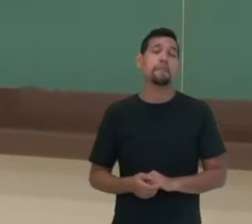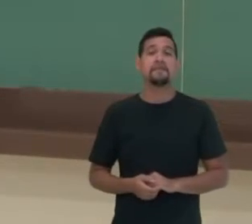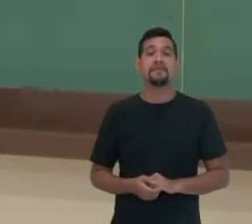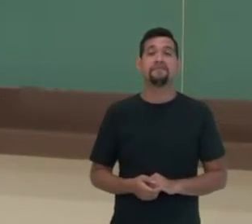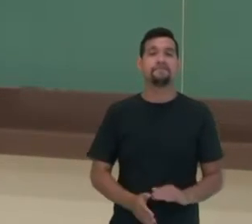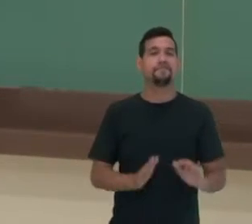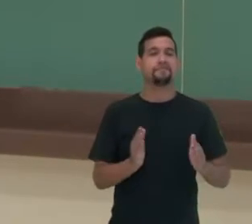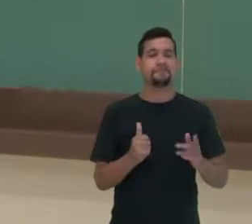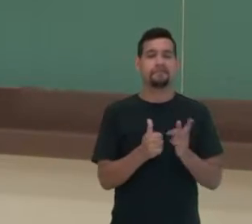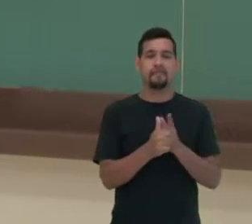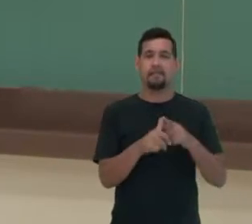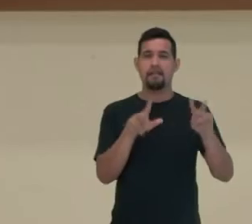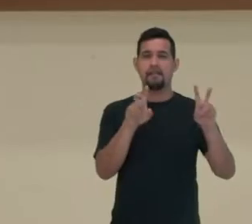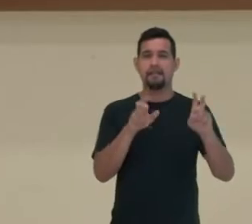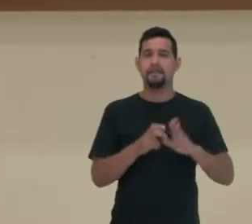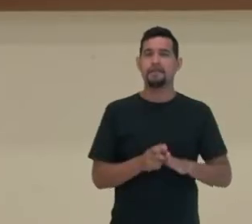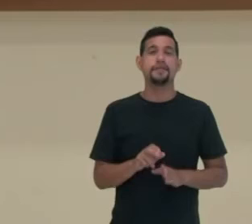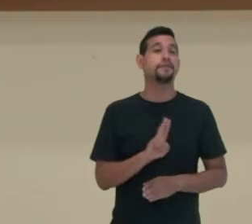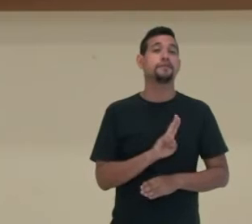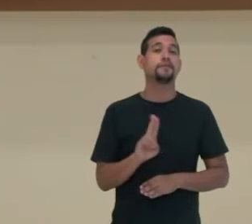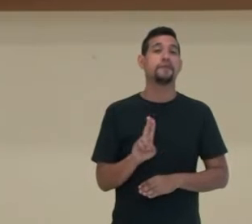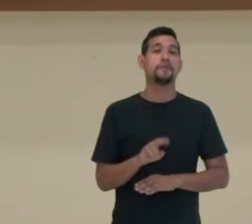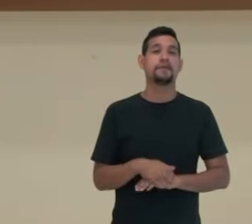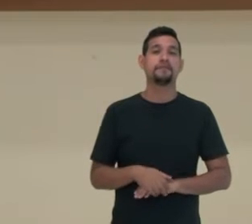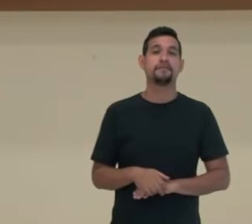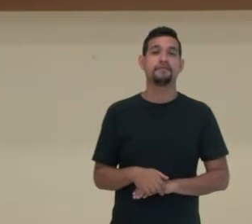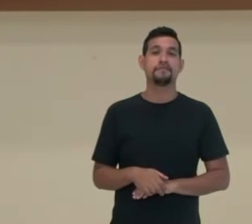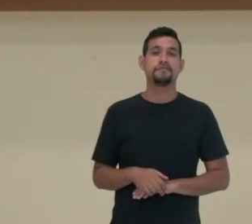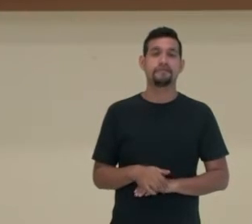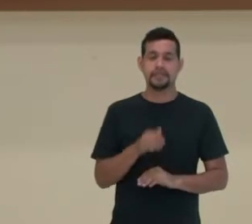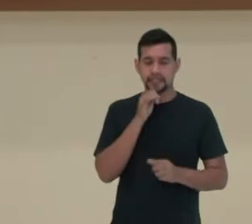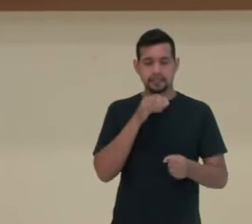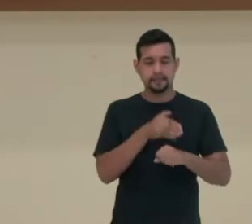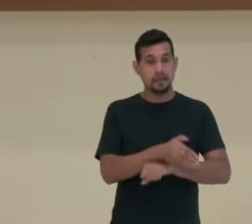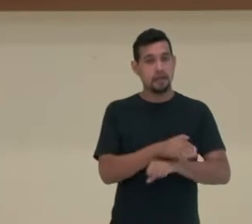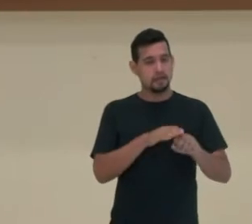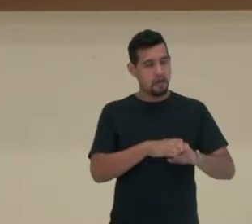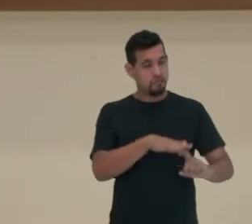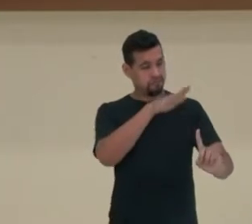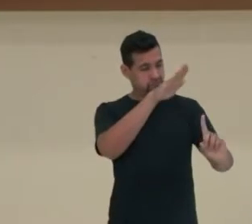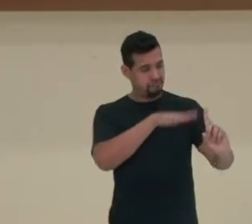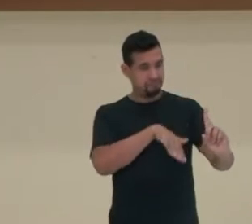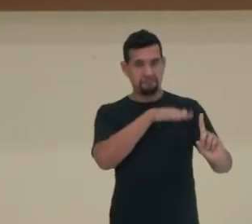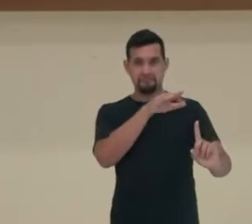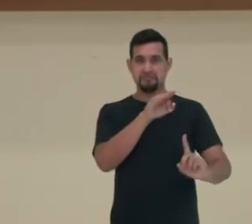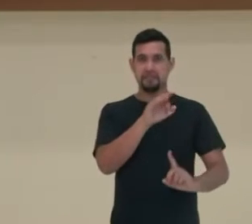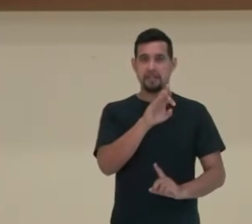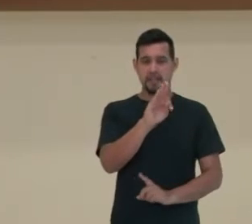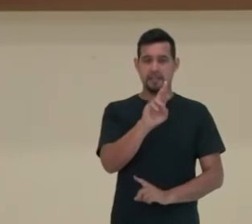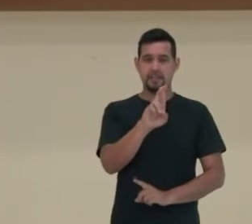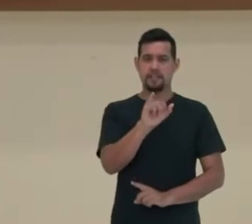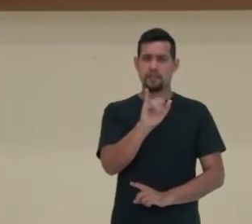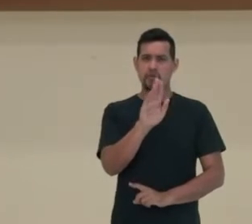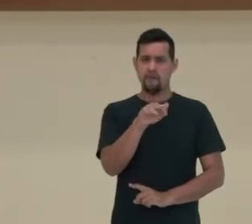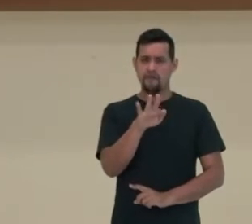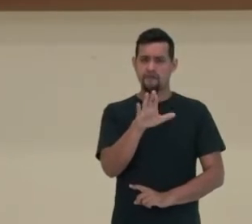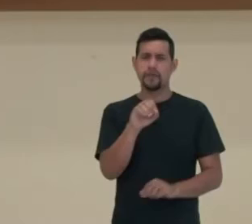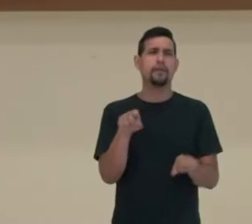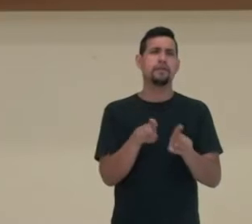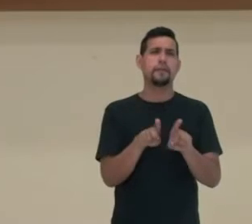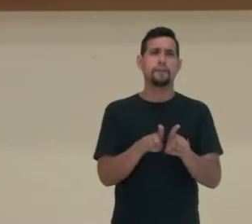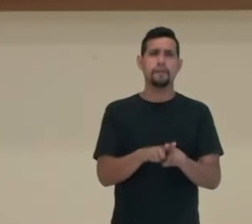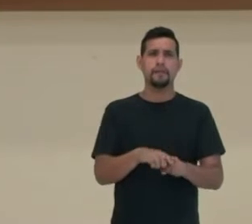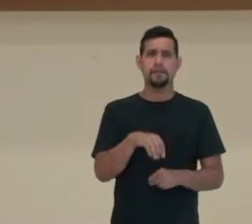agora então para o nosso primeiro tema, chamado Entrada Triunfal e Apoteose, ou Triunfo e Apoteose. O que são isso?